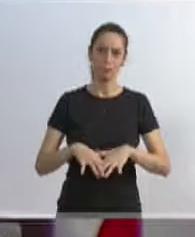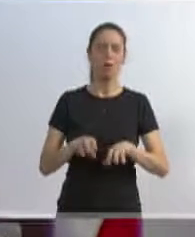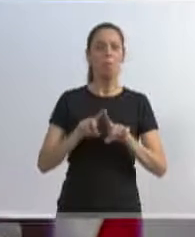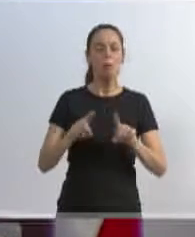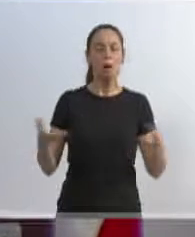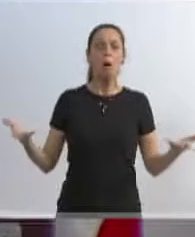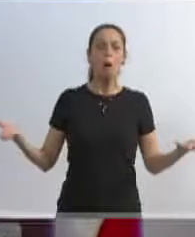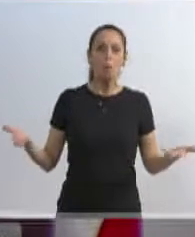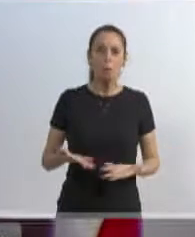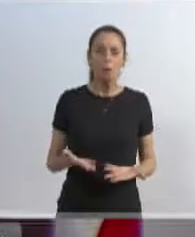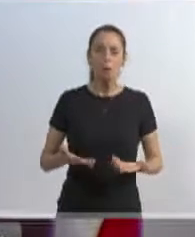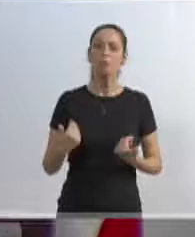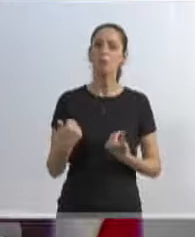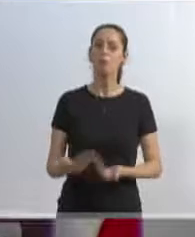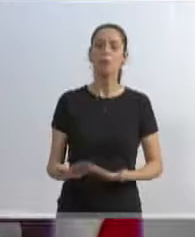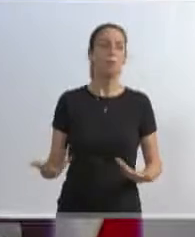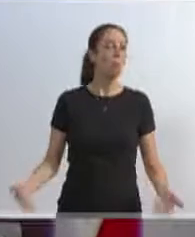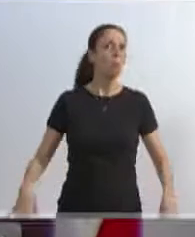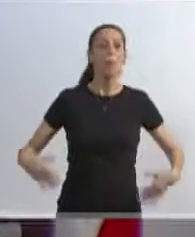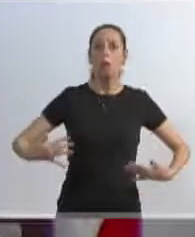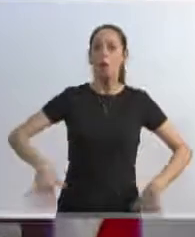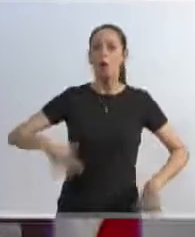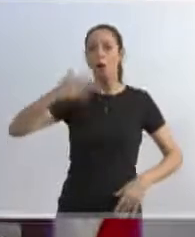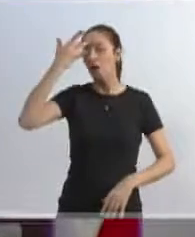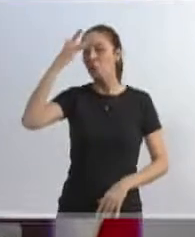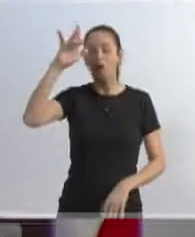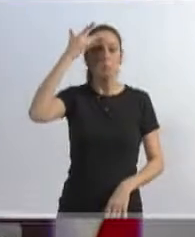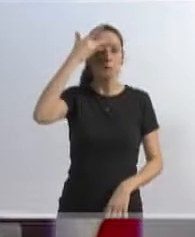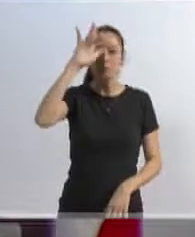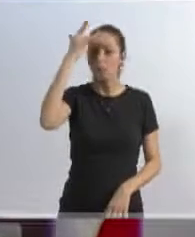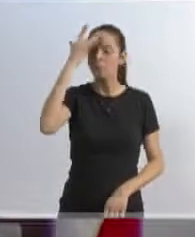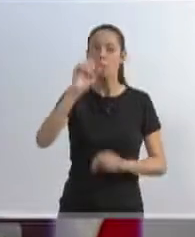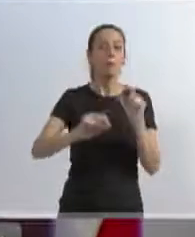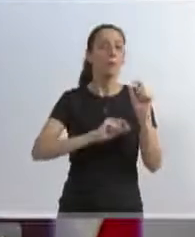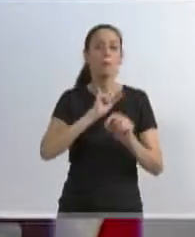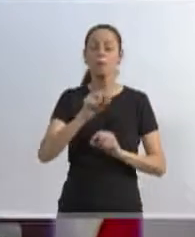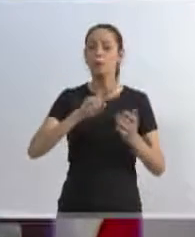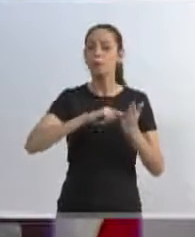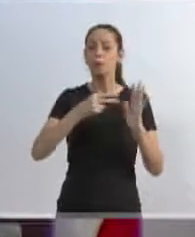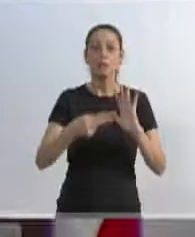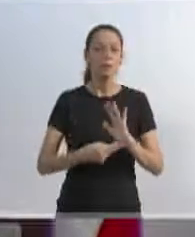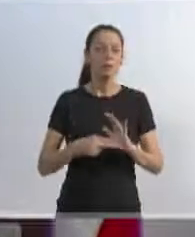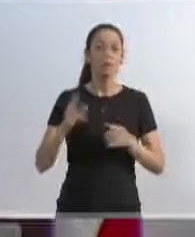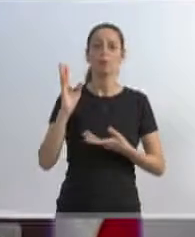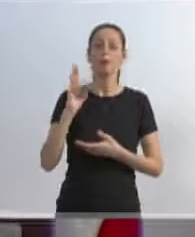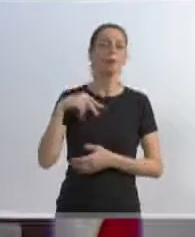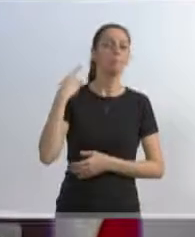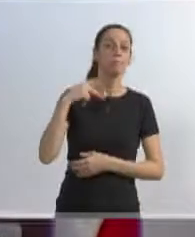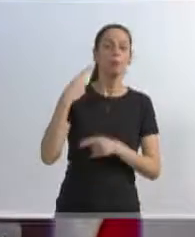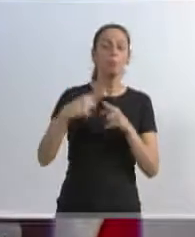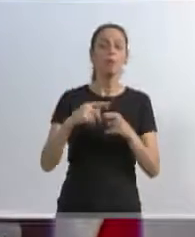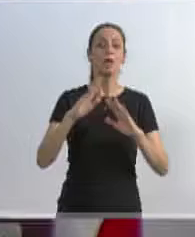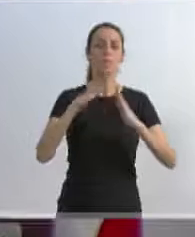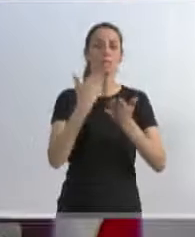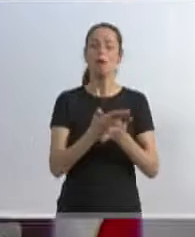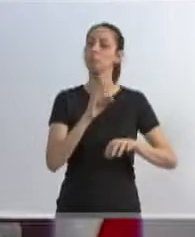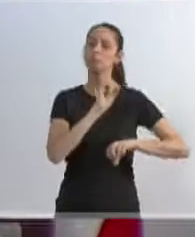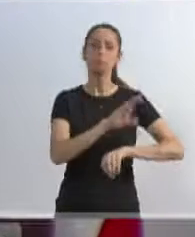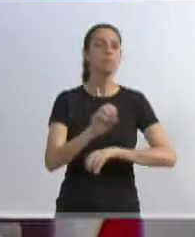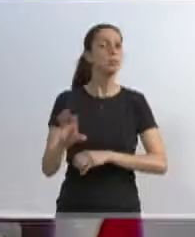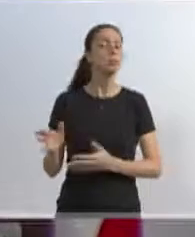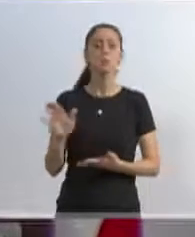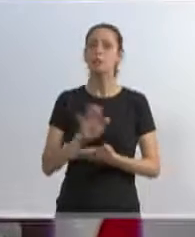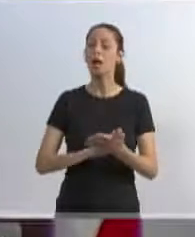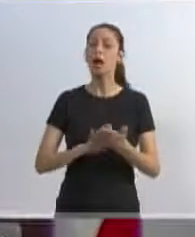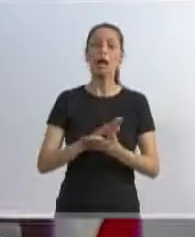os jovens estão desamparados não tem mais o ensinamento dentro da escola não tem mais o ensinamento